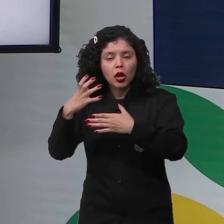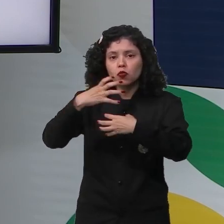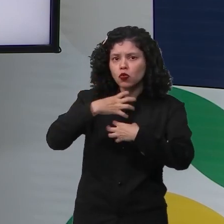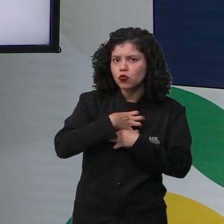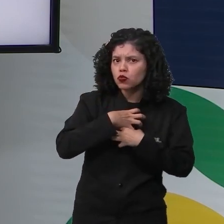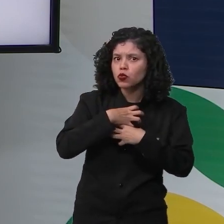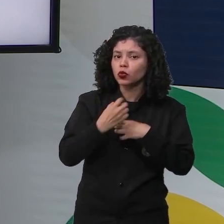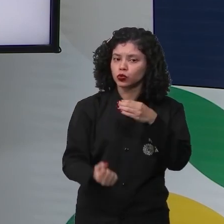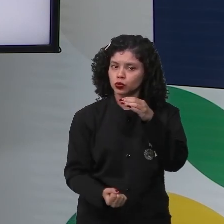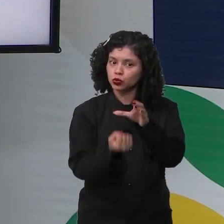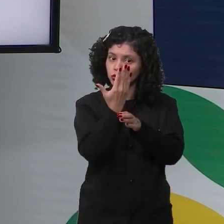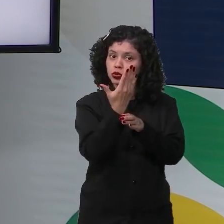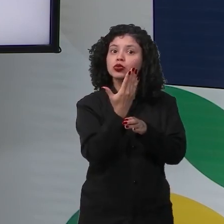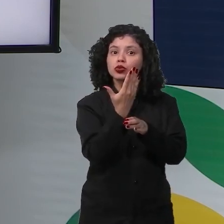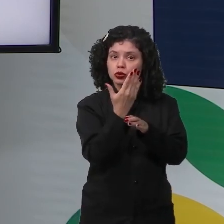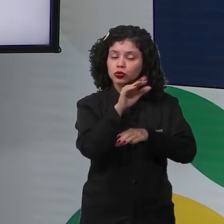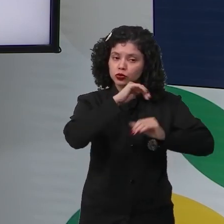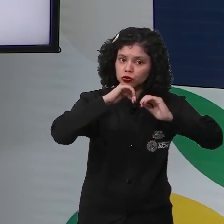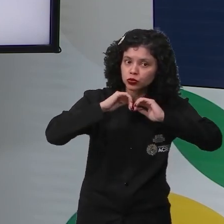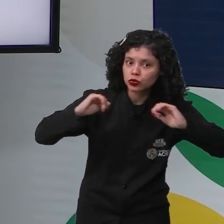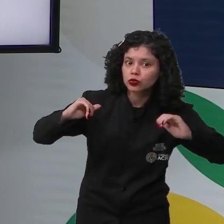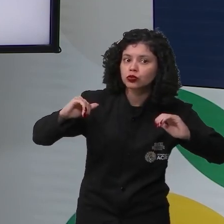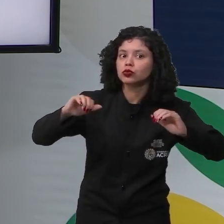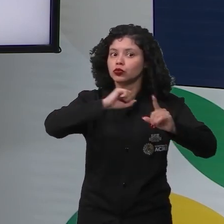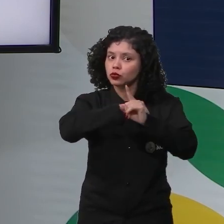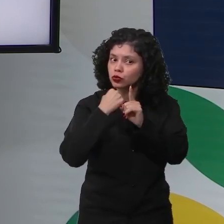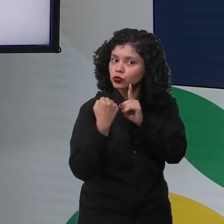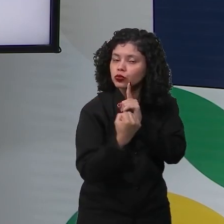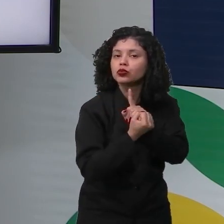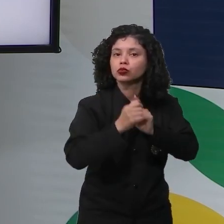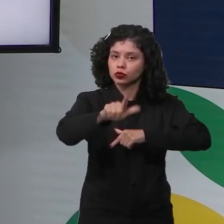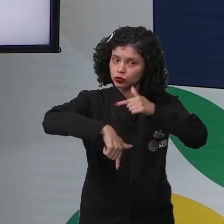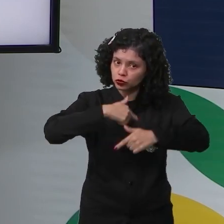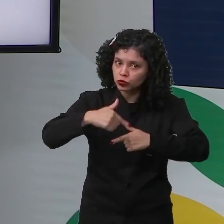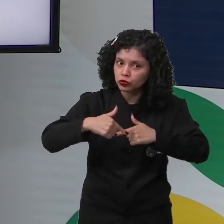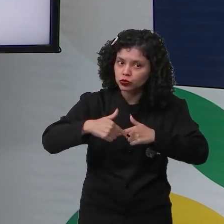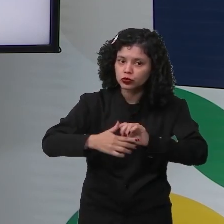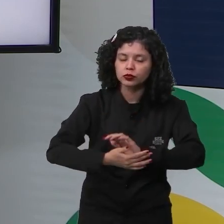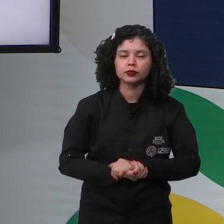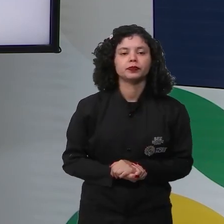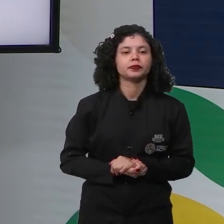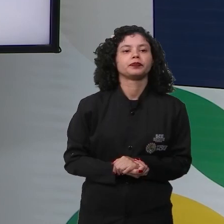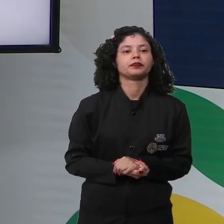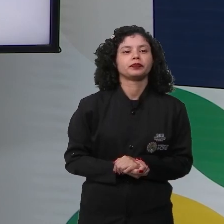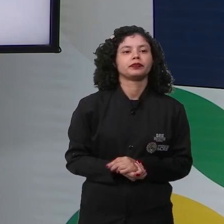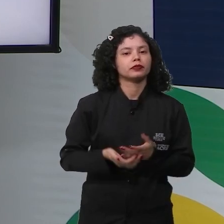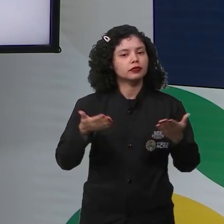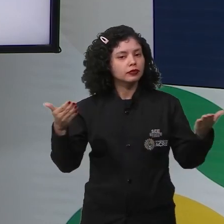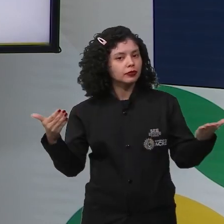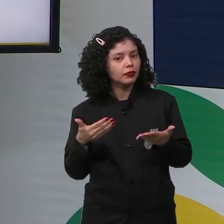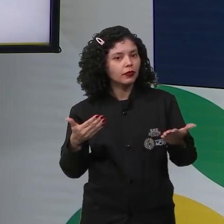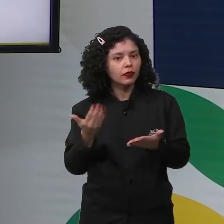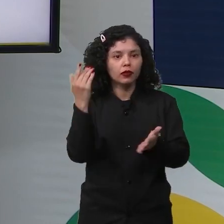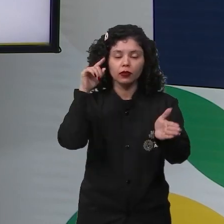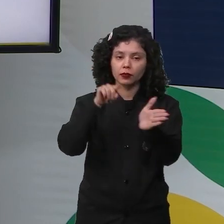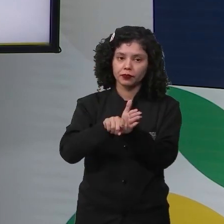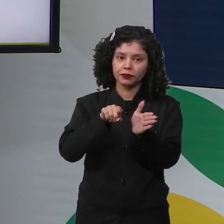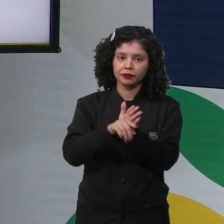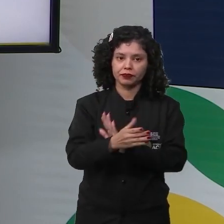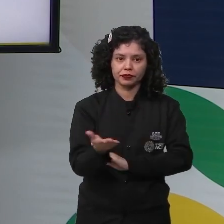momento surgiu a divisão social do trabalho? Então eu quero começar com a